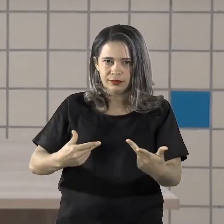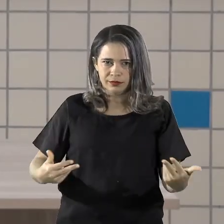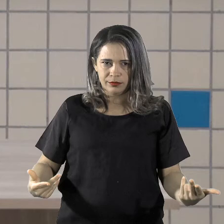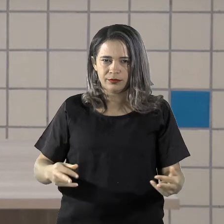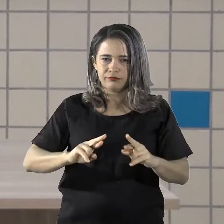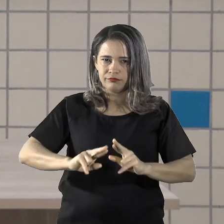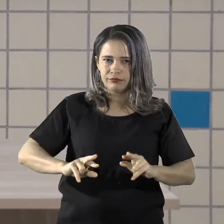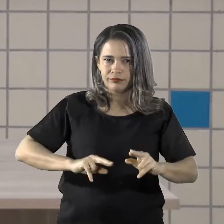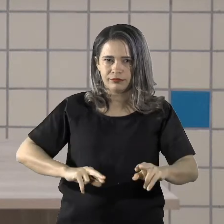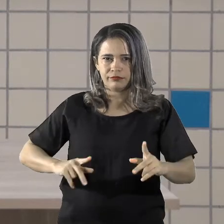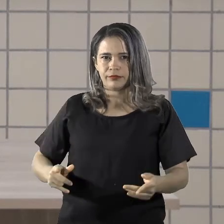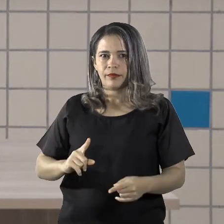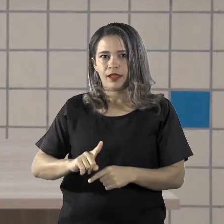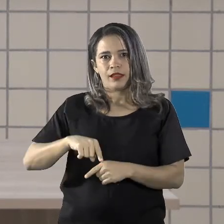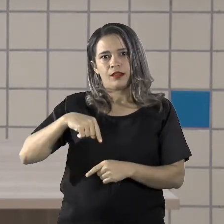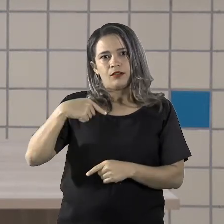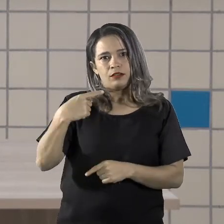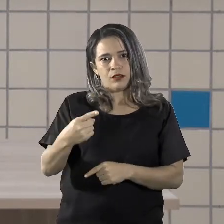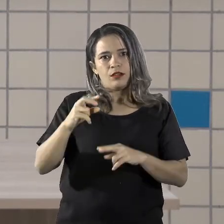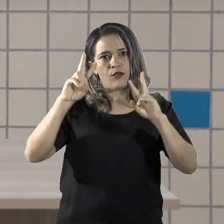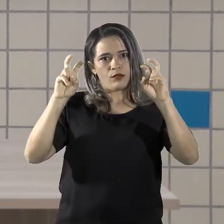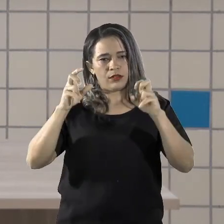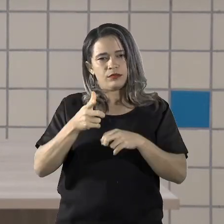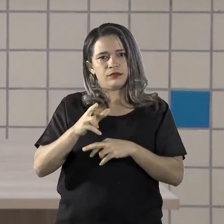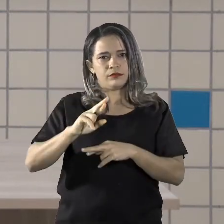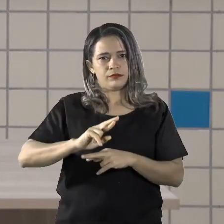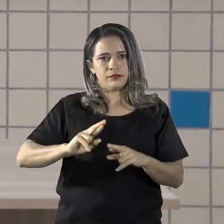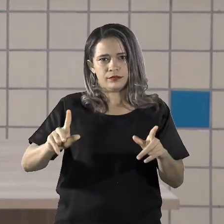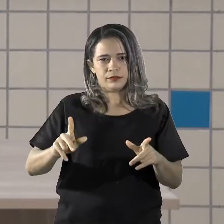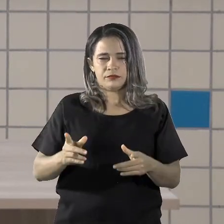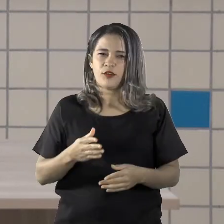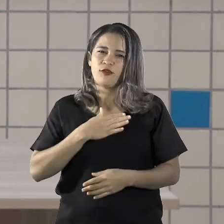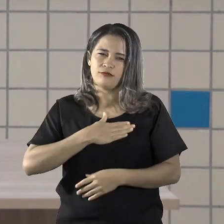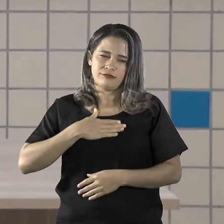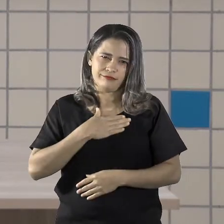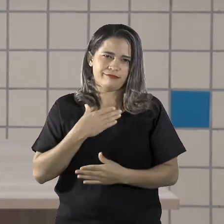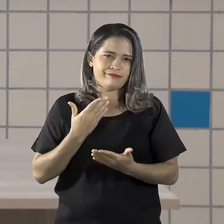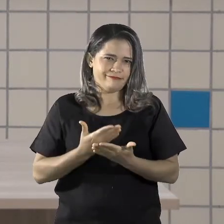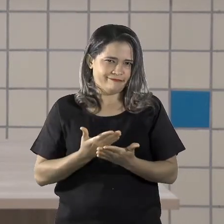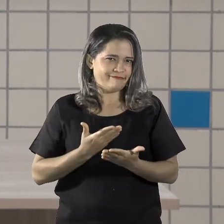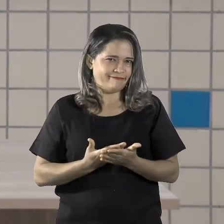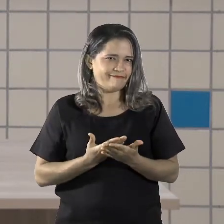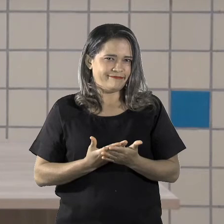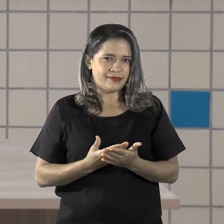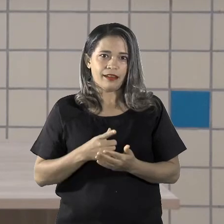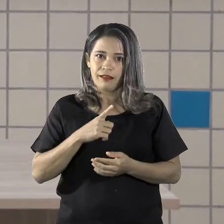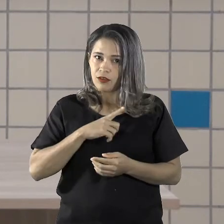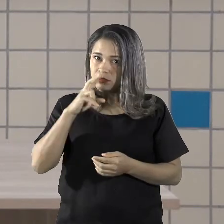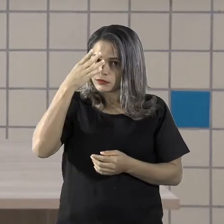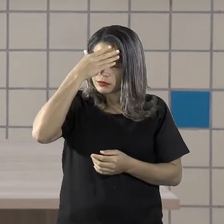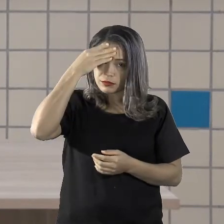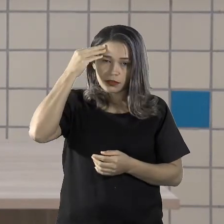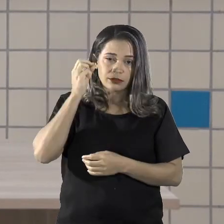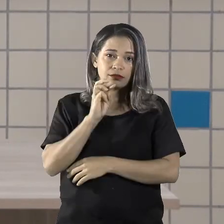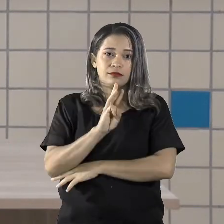químico e reações químicas. Espero que vocês tenham gostado da aula. Não se esqueça que o endereço da plataforma é